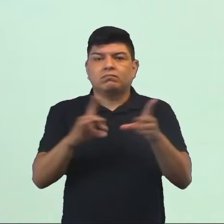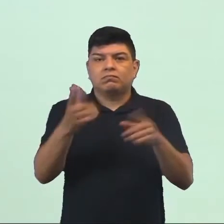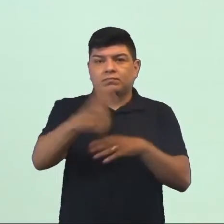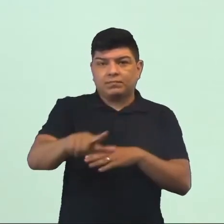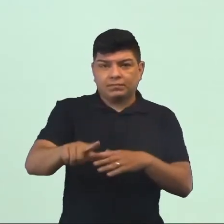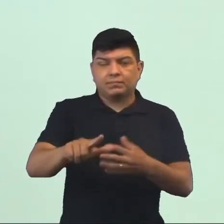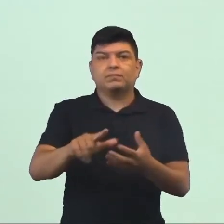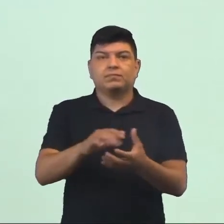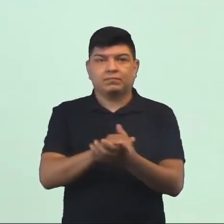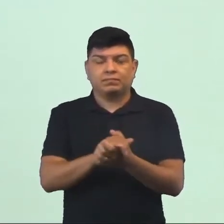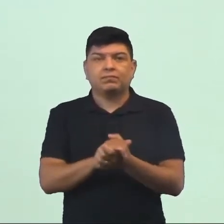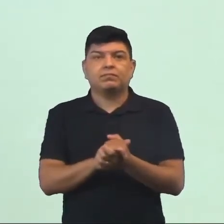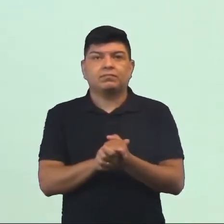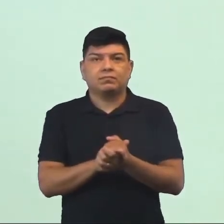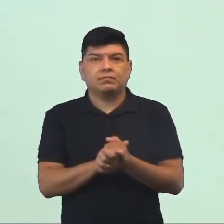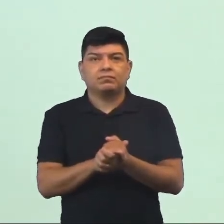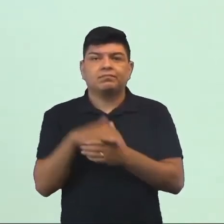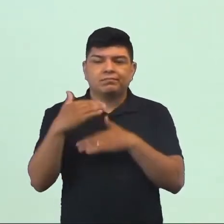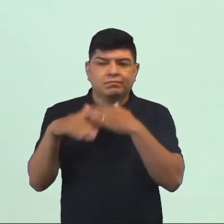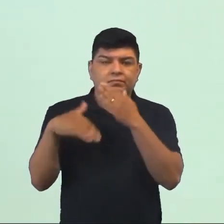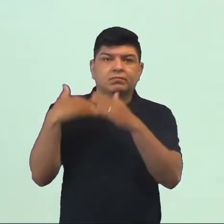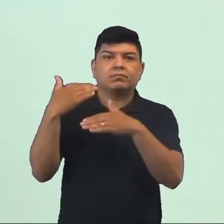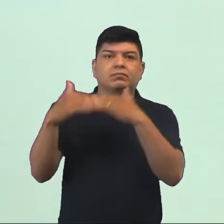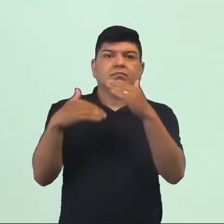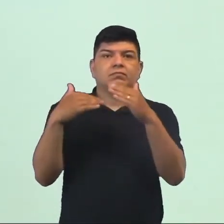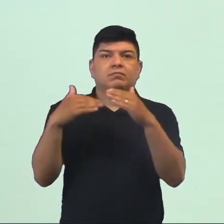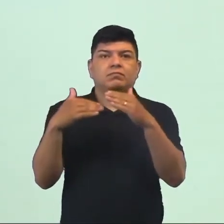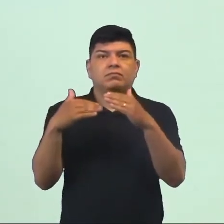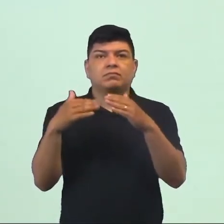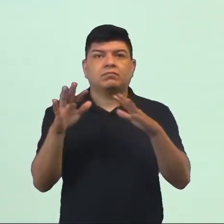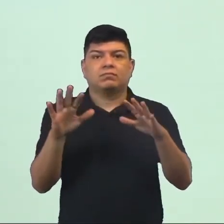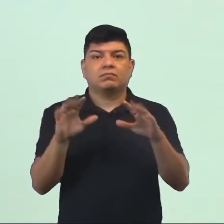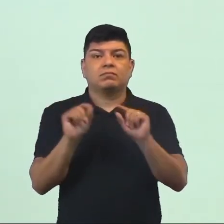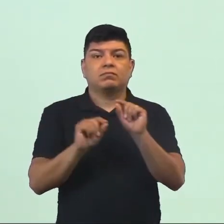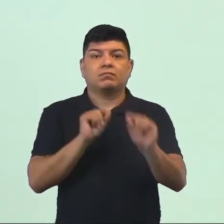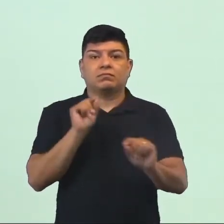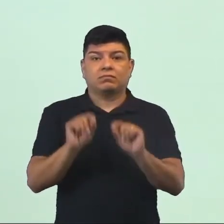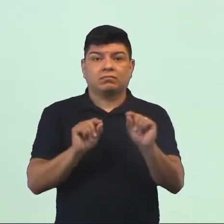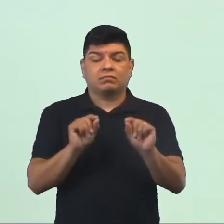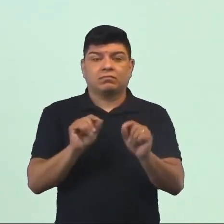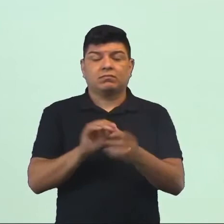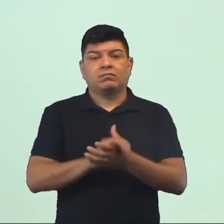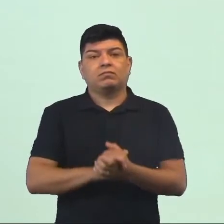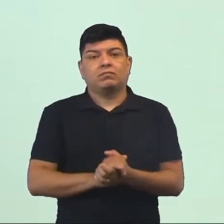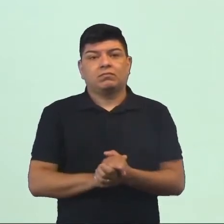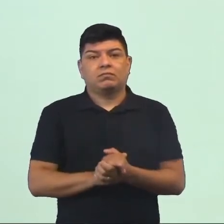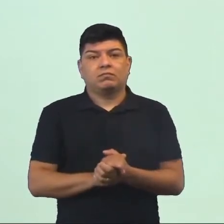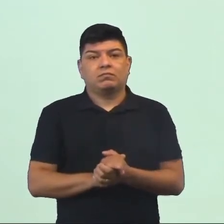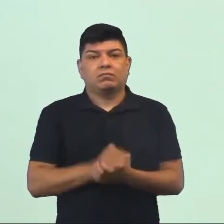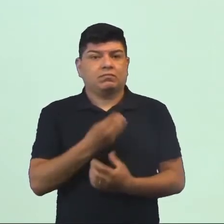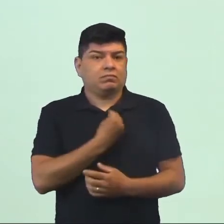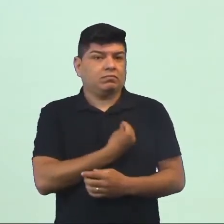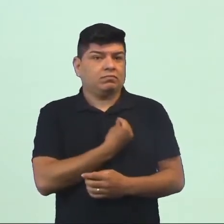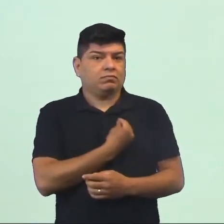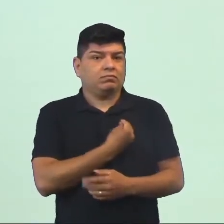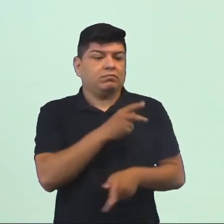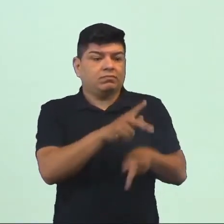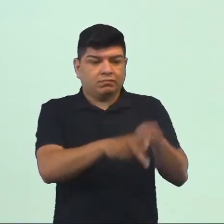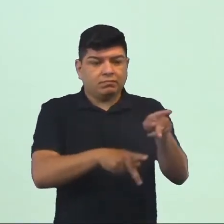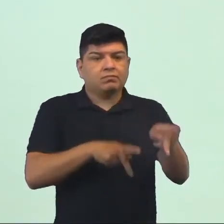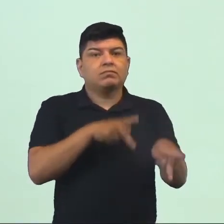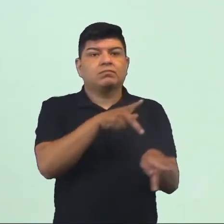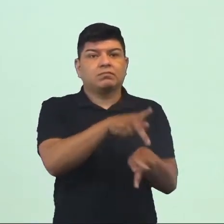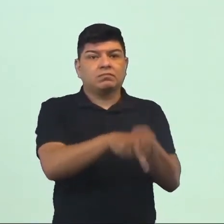redemocratização, né, apesar de ter avanços e recuos, ele é um processo que conta com a participação